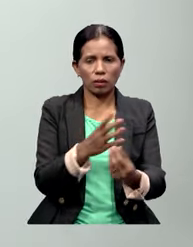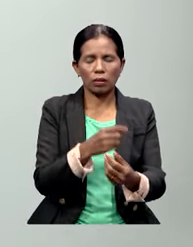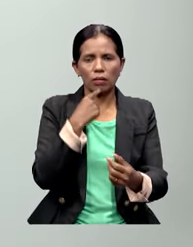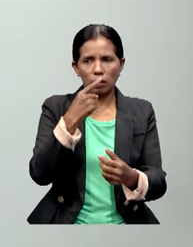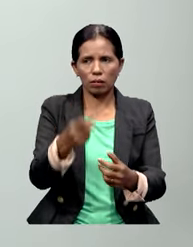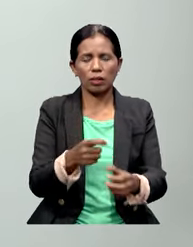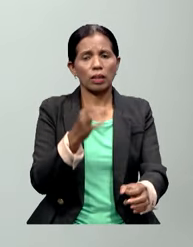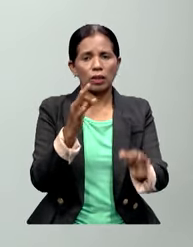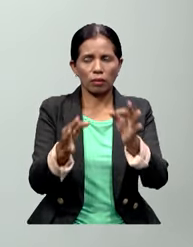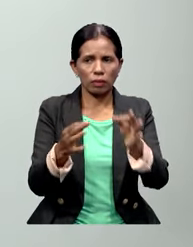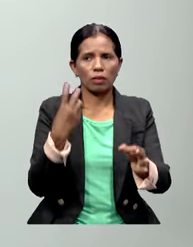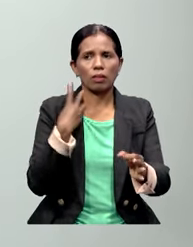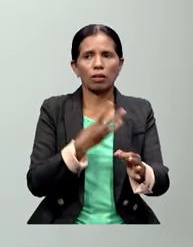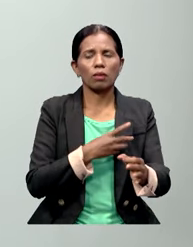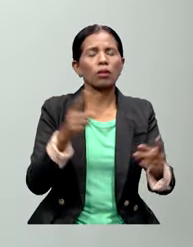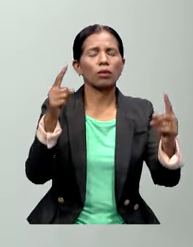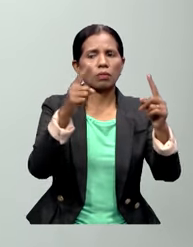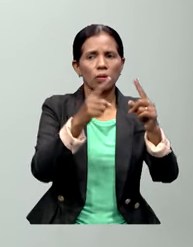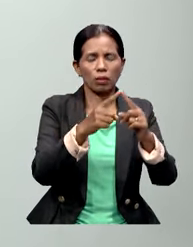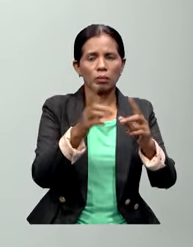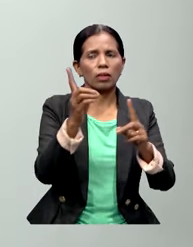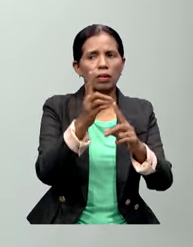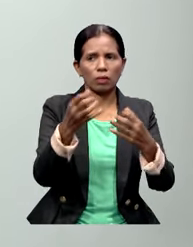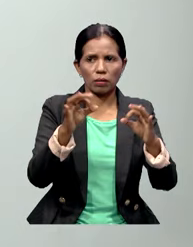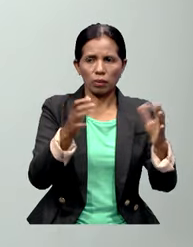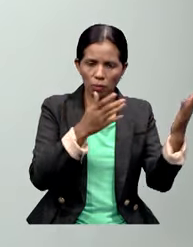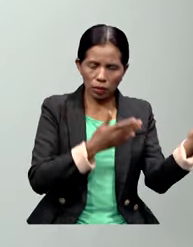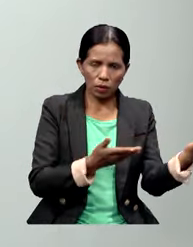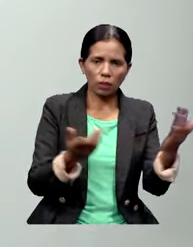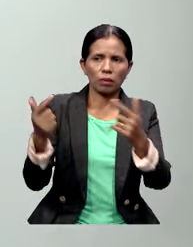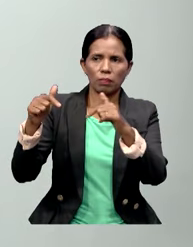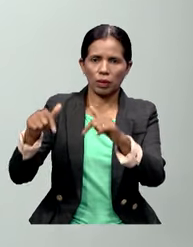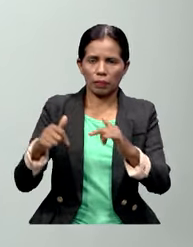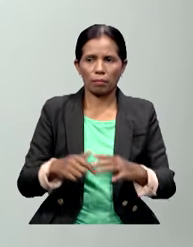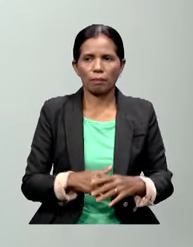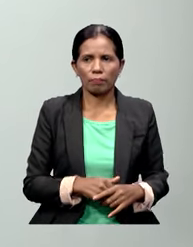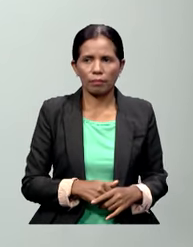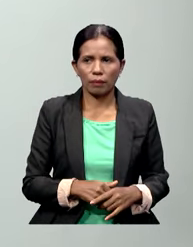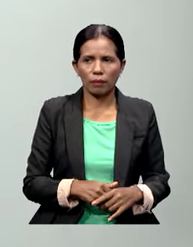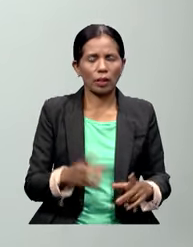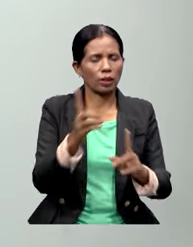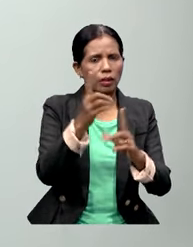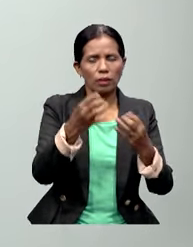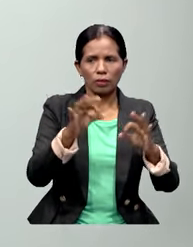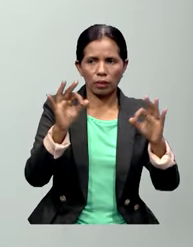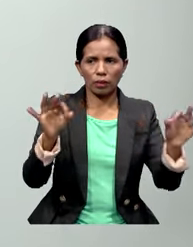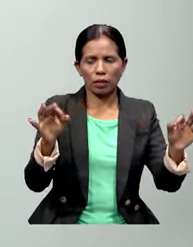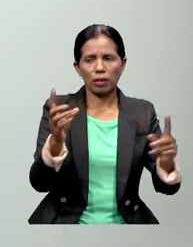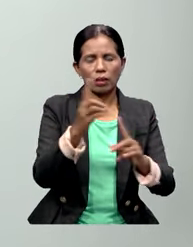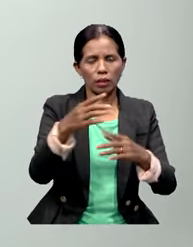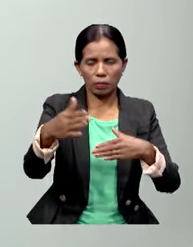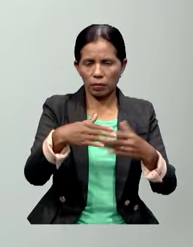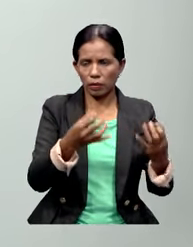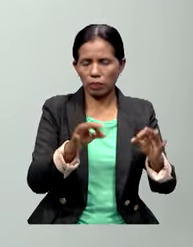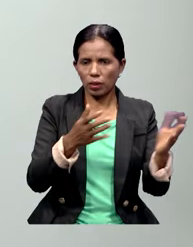dia quando afinal to hen bam expire dia, bele lor fila. Quando expire lor fila, on hare data mato expire lor fila